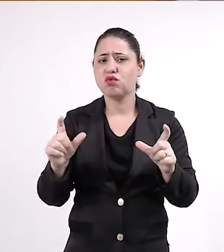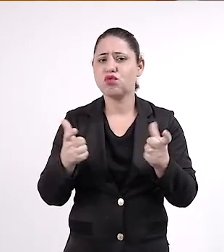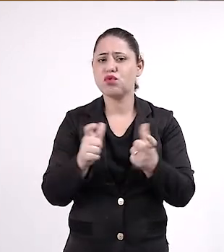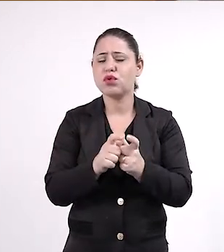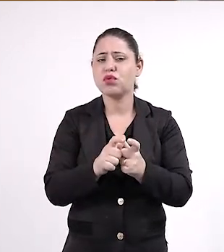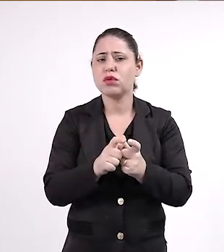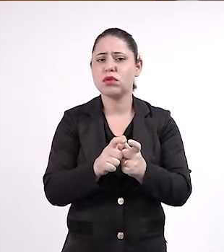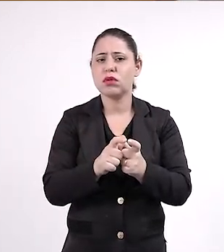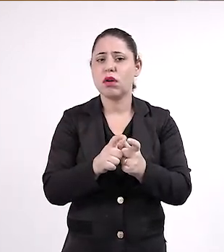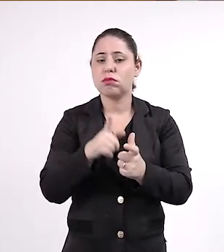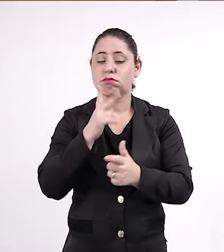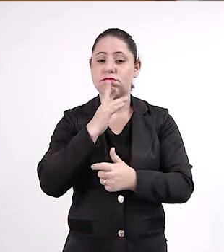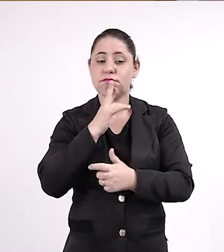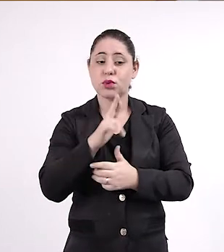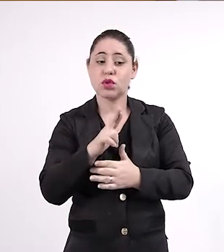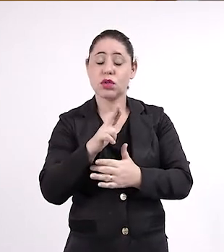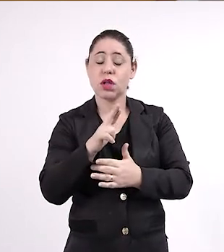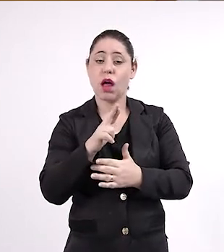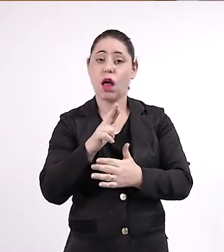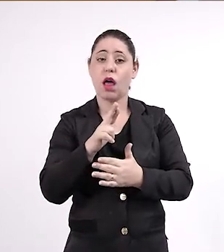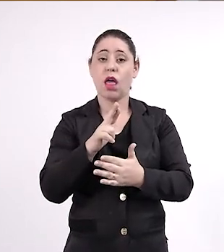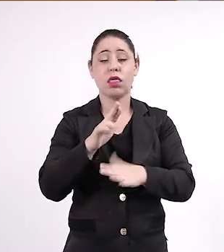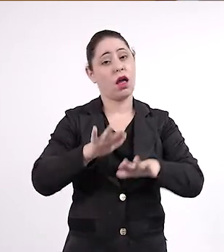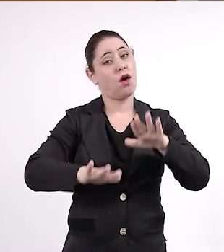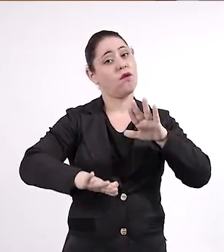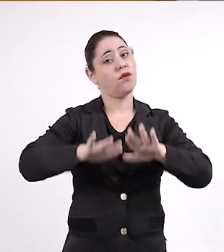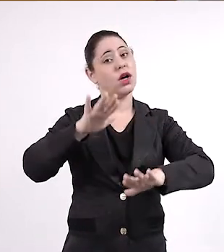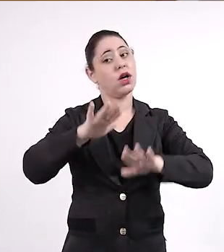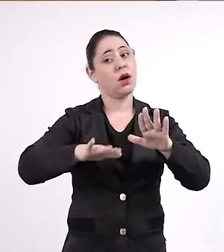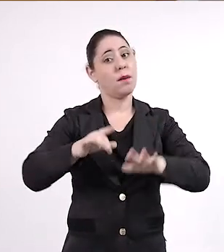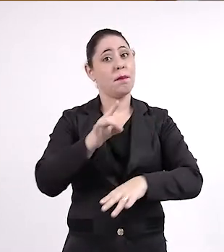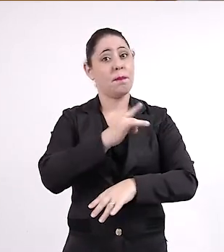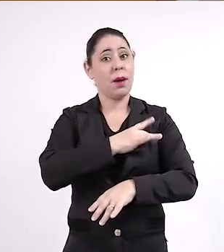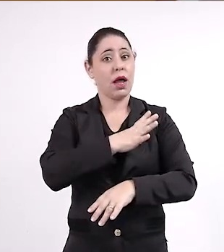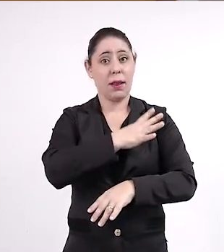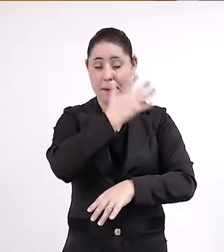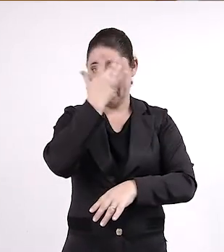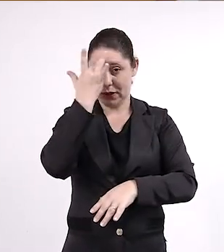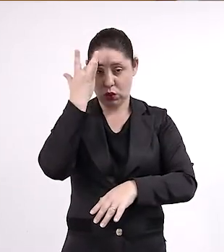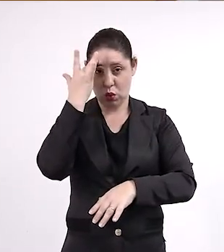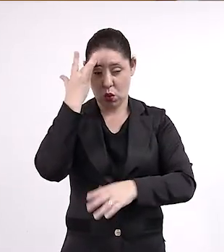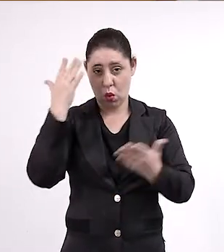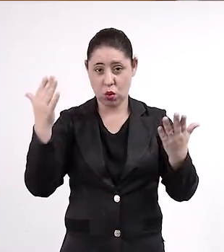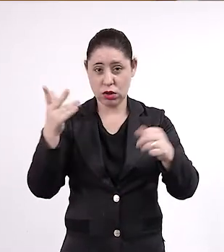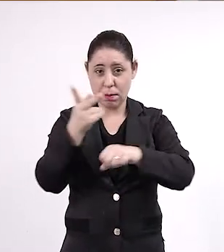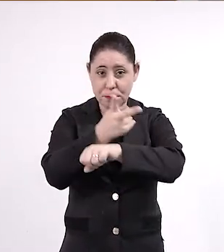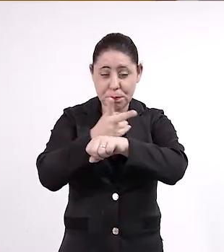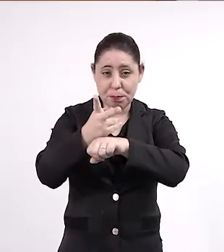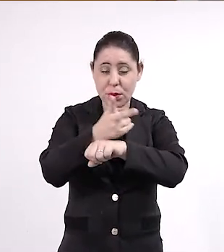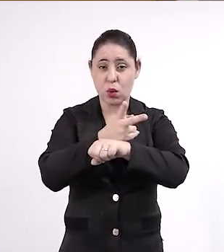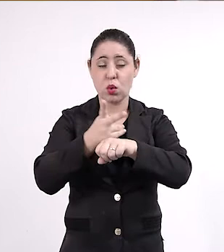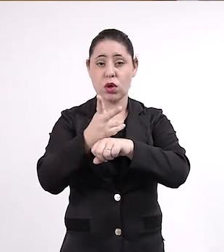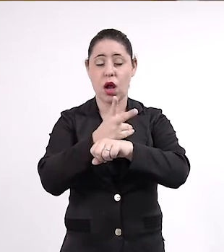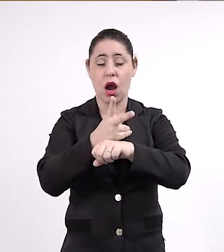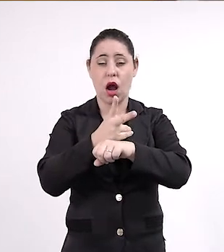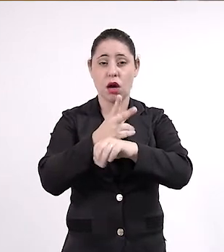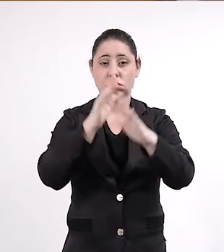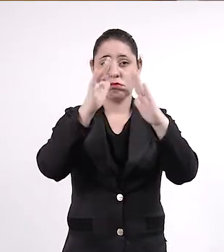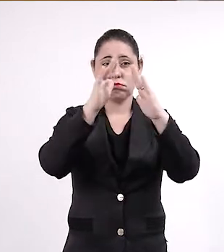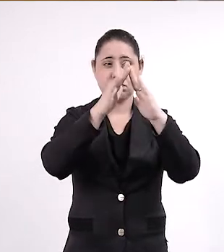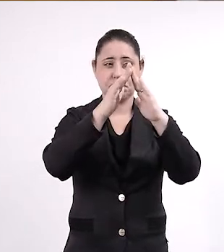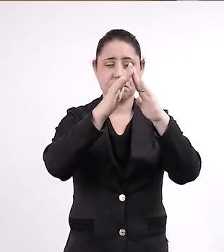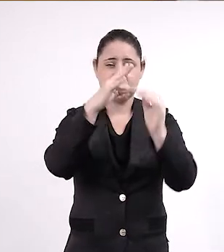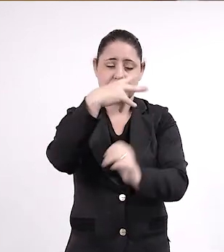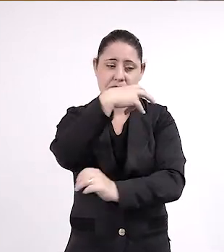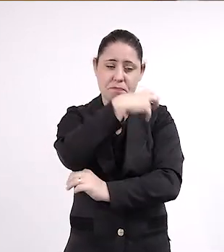dessa diminuição, e talvez uma resposta seja o receio das pessoas hoje em procurarem as unidades básicas